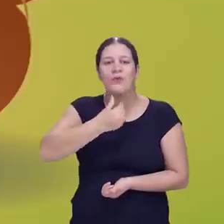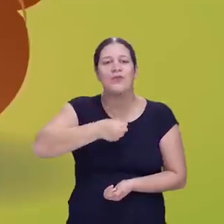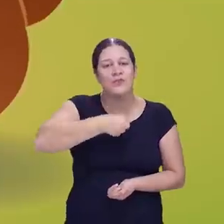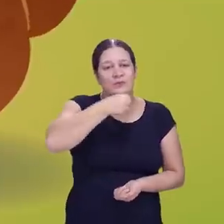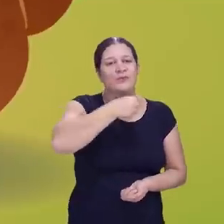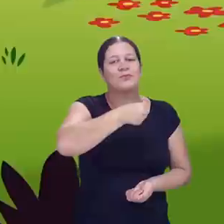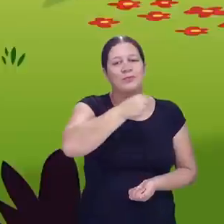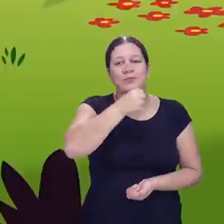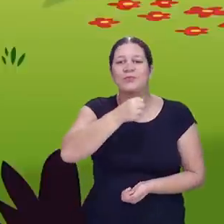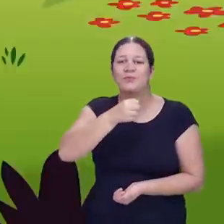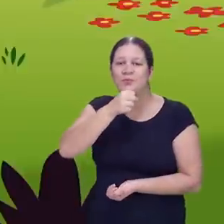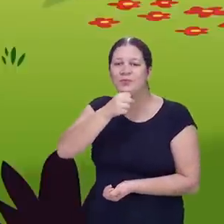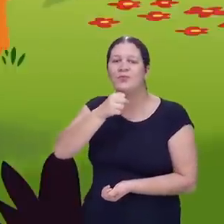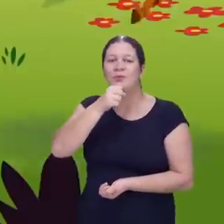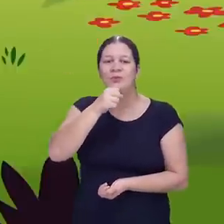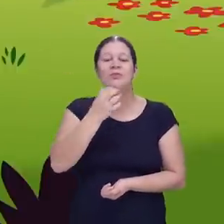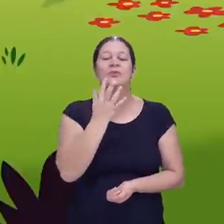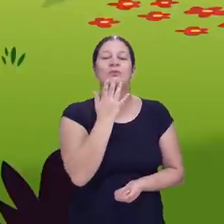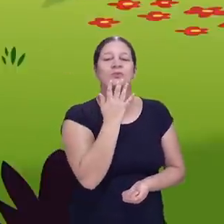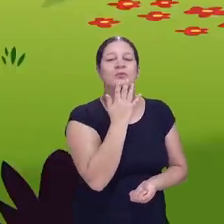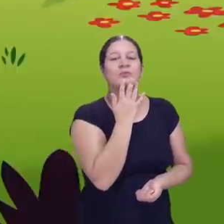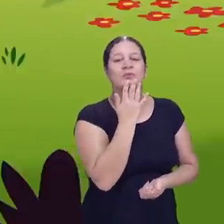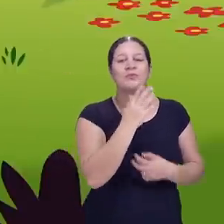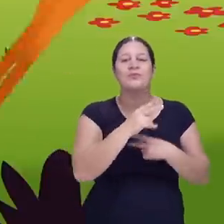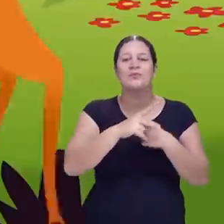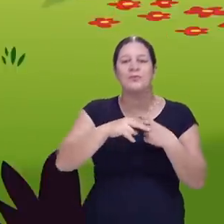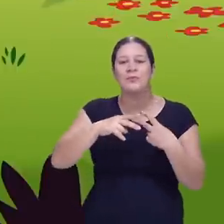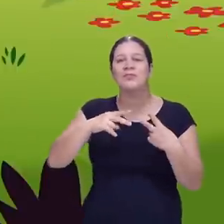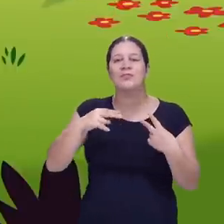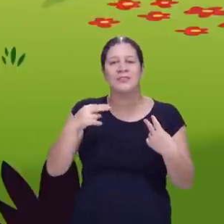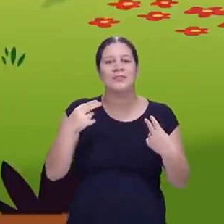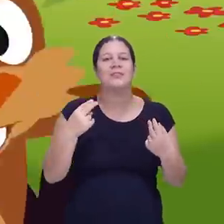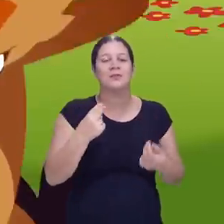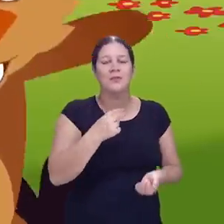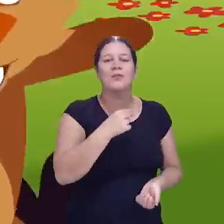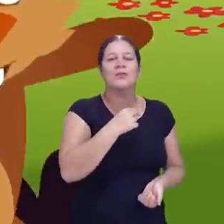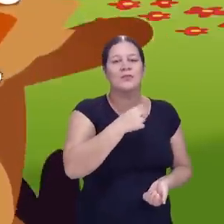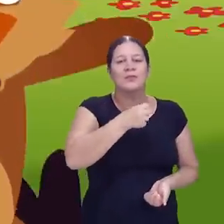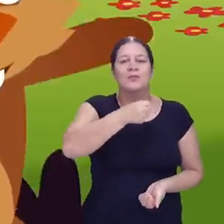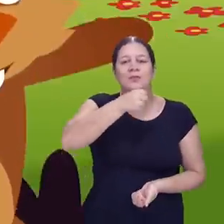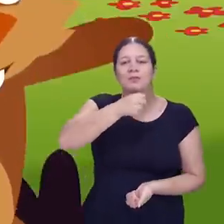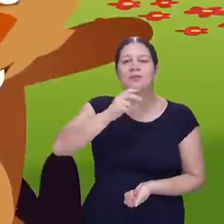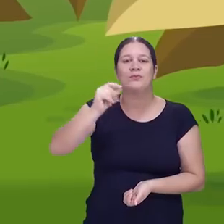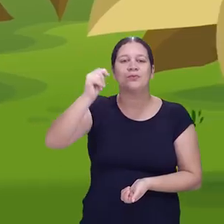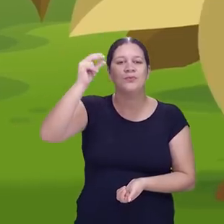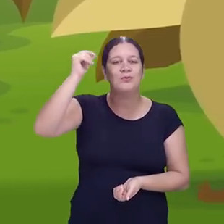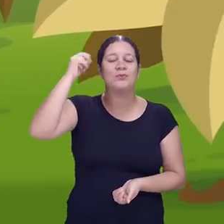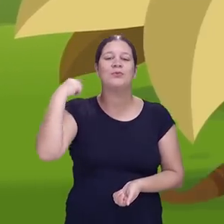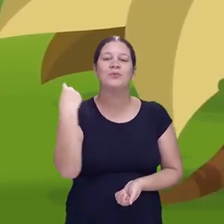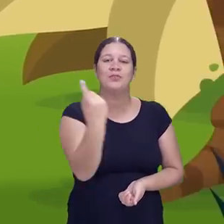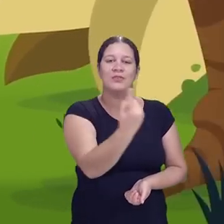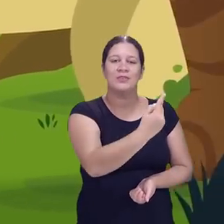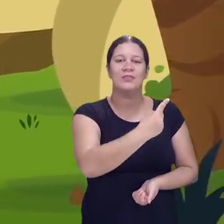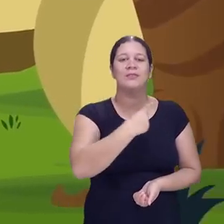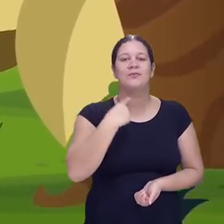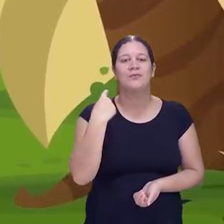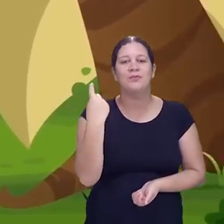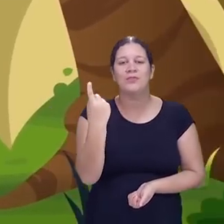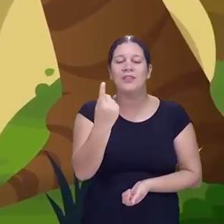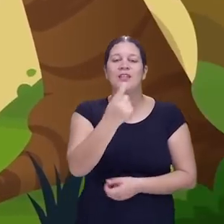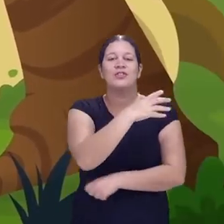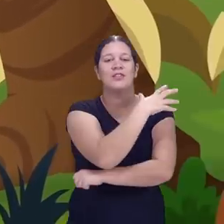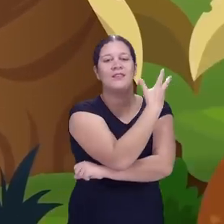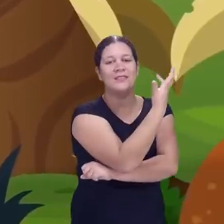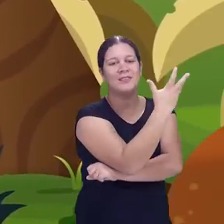avós. Avós. Que tem as cores dos meus tataravós. Tataravós. Todos nós temos as cores